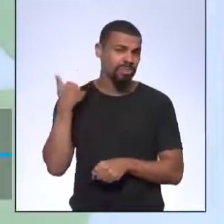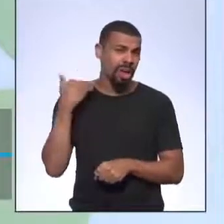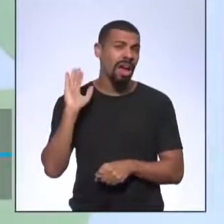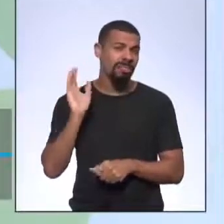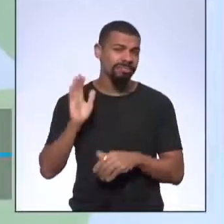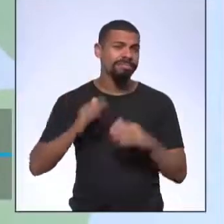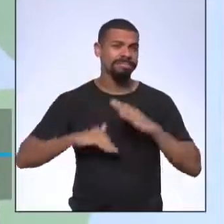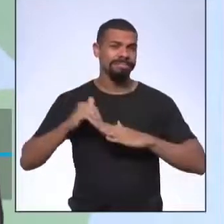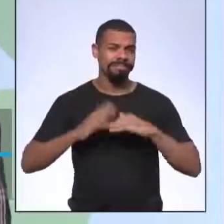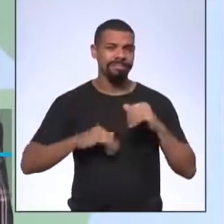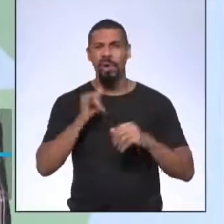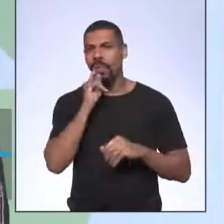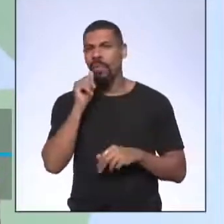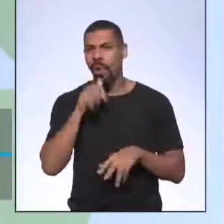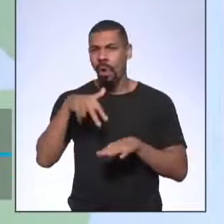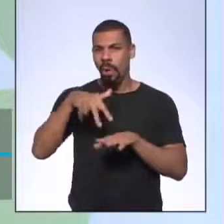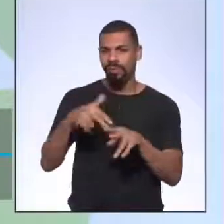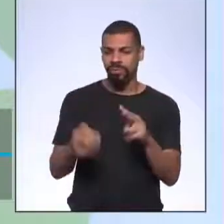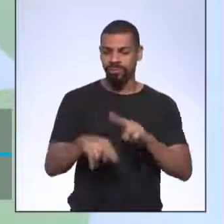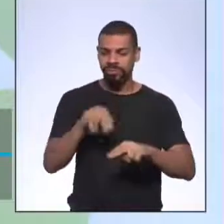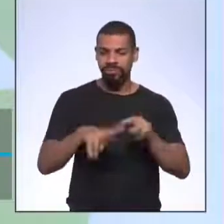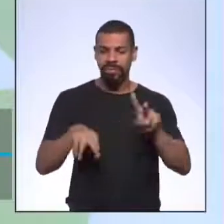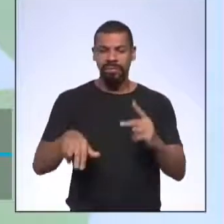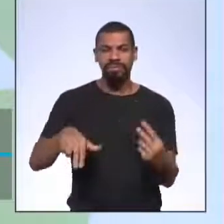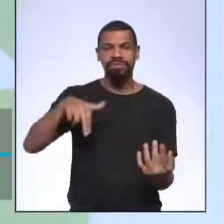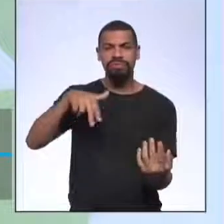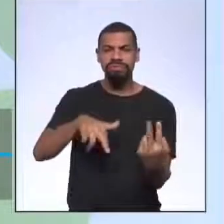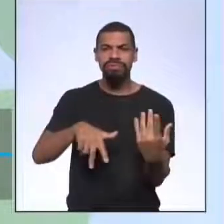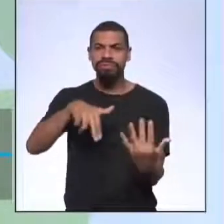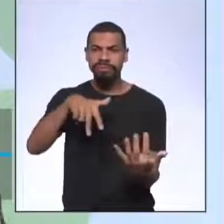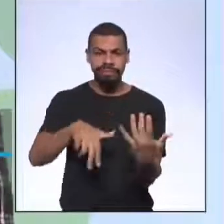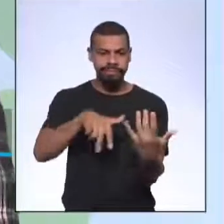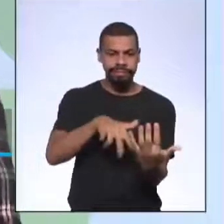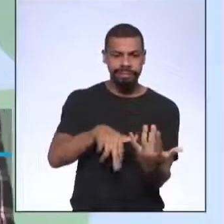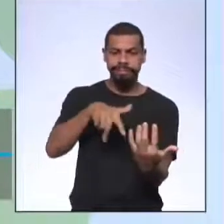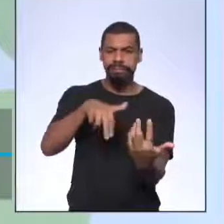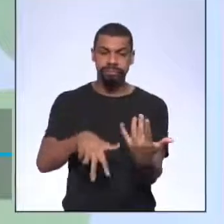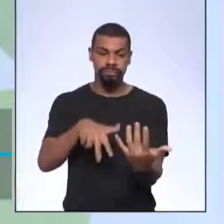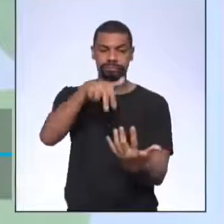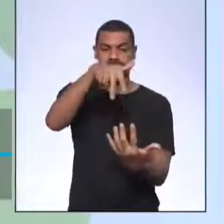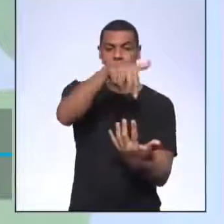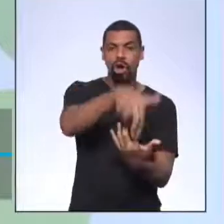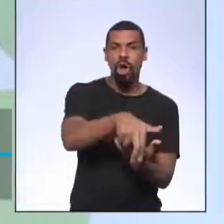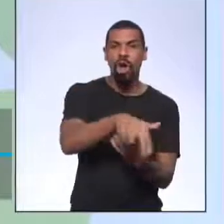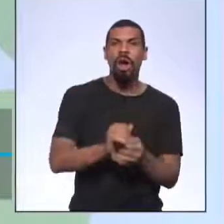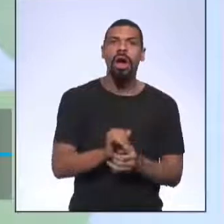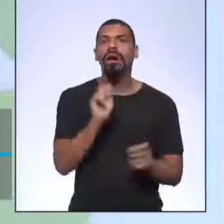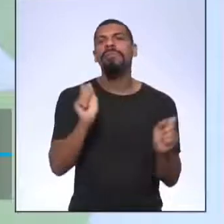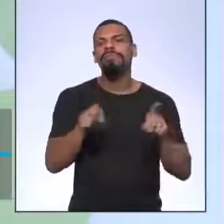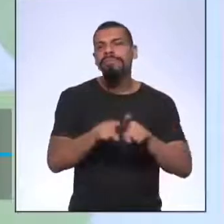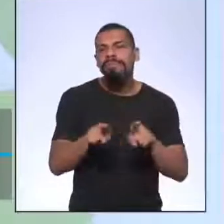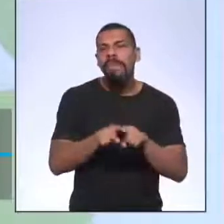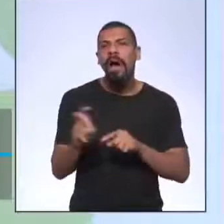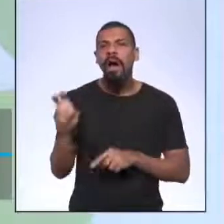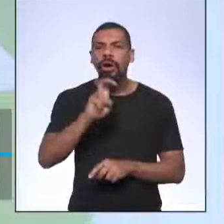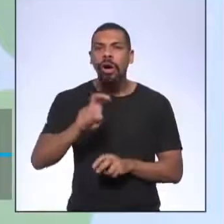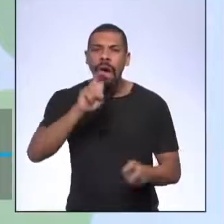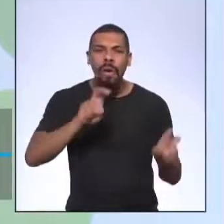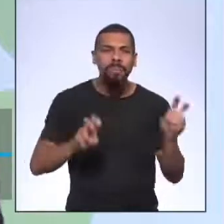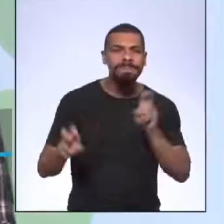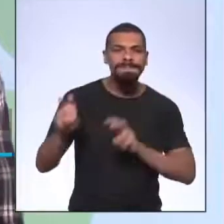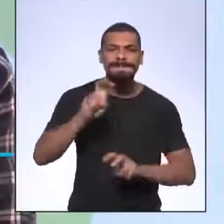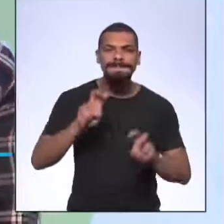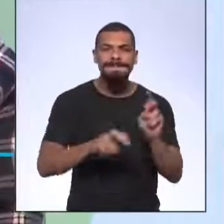praticavam então até a parte do Pular fogueira tem a parte da cobra que passa né então tem vários momentos aí dentro da quadrilha